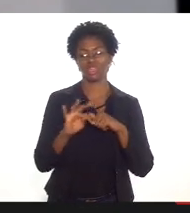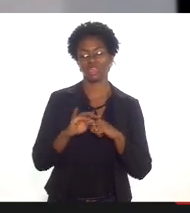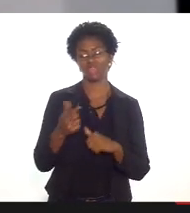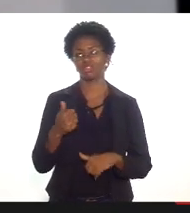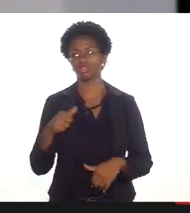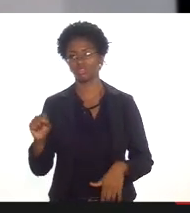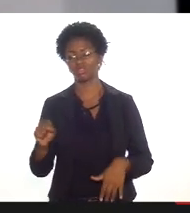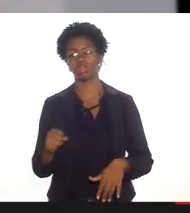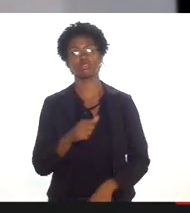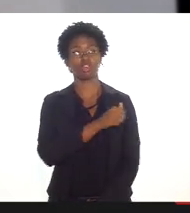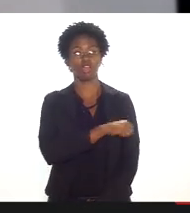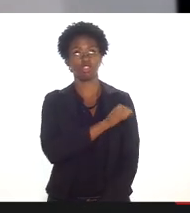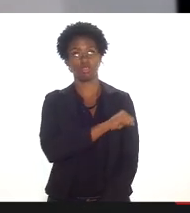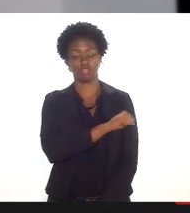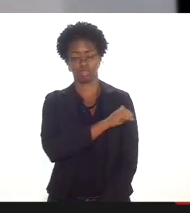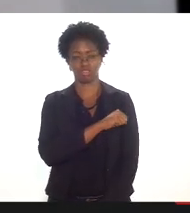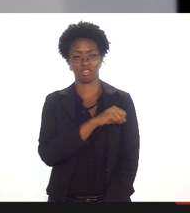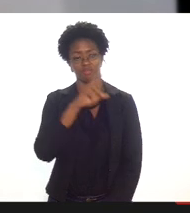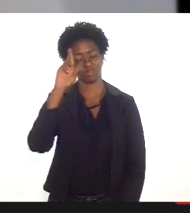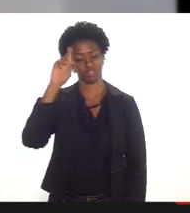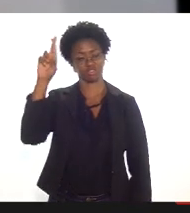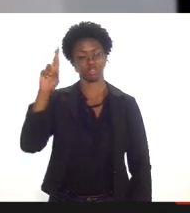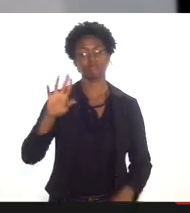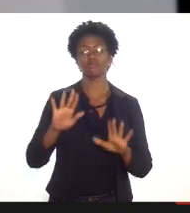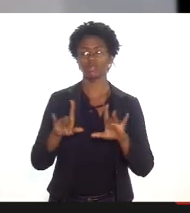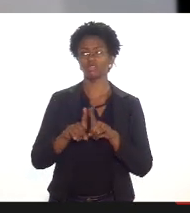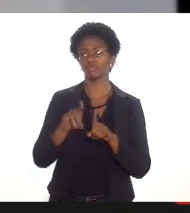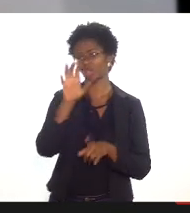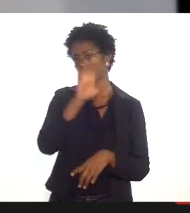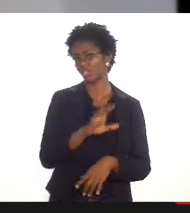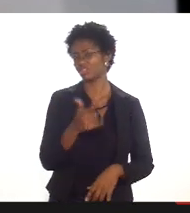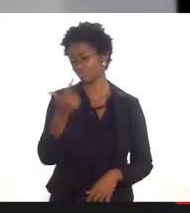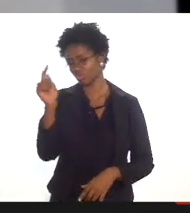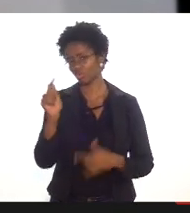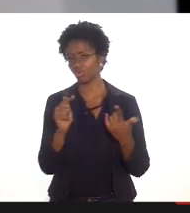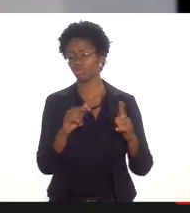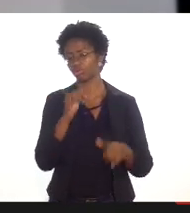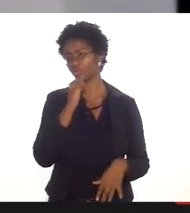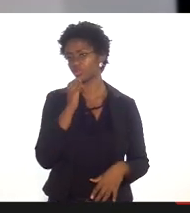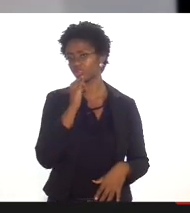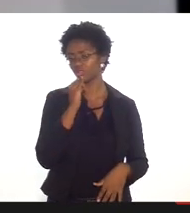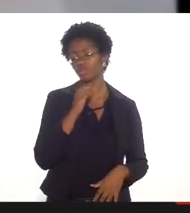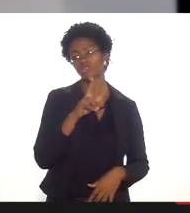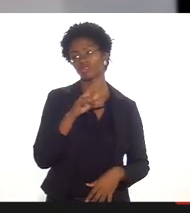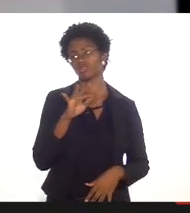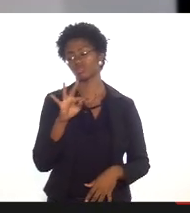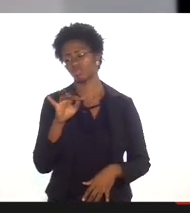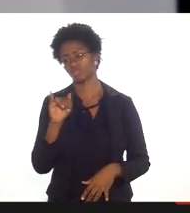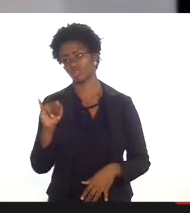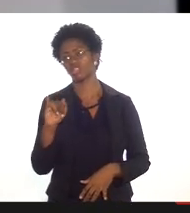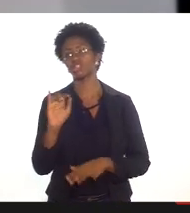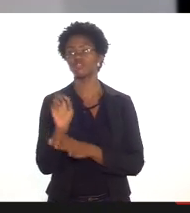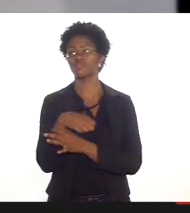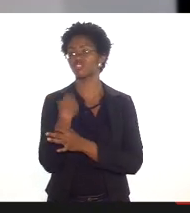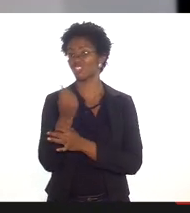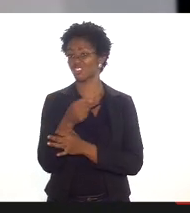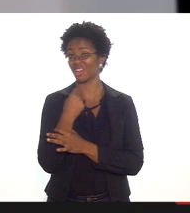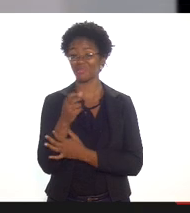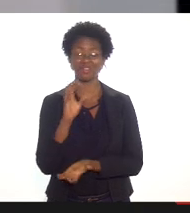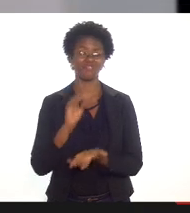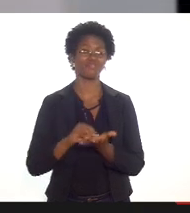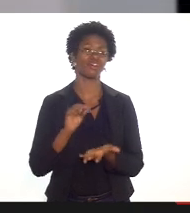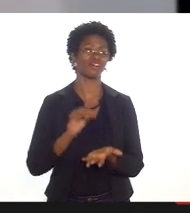e enfermeiros, mas também de outras áreas, inclusive na área de terapia intensiva, de muito fisioterapeuta também, principalmente